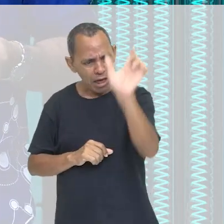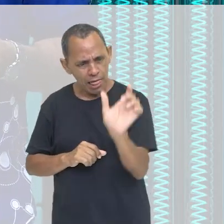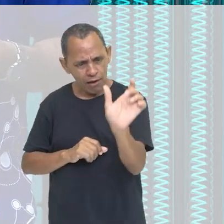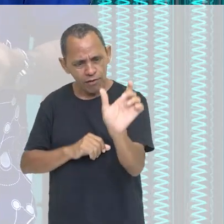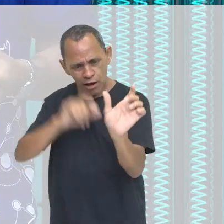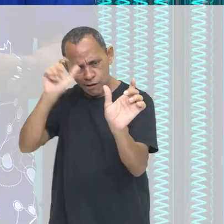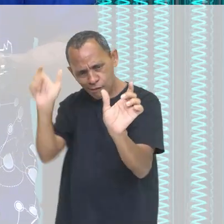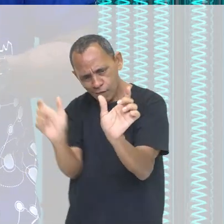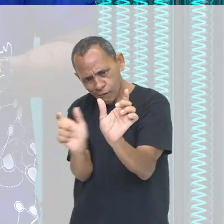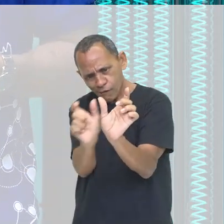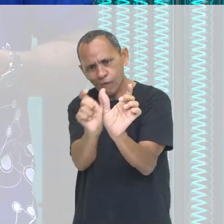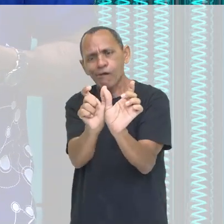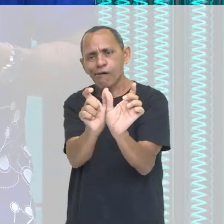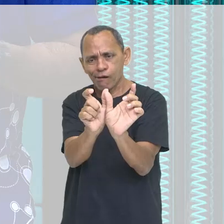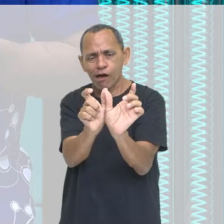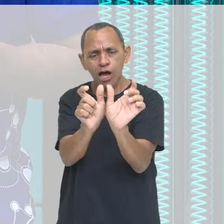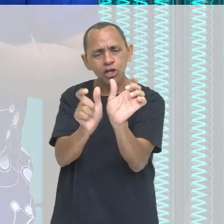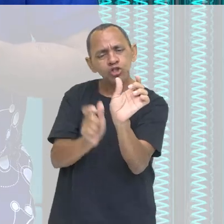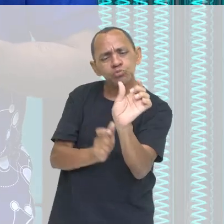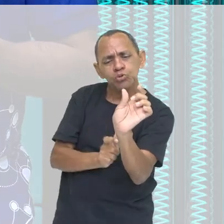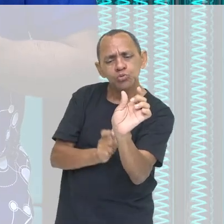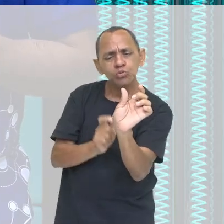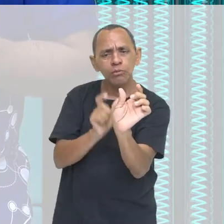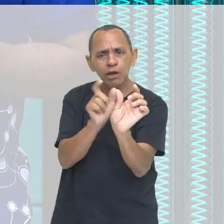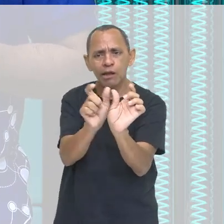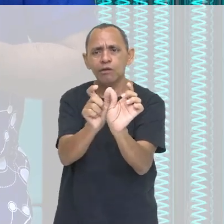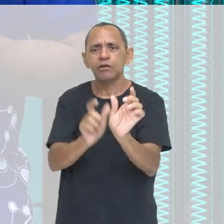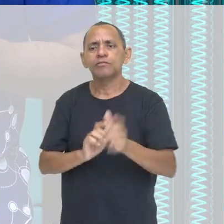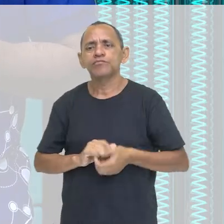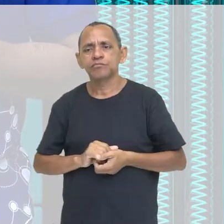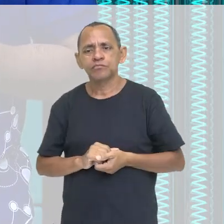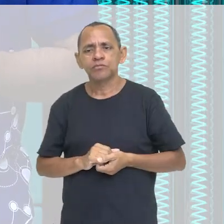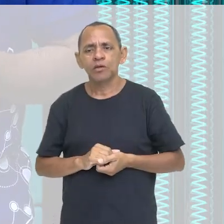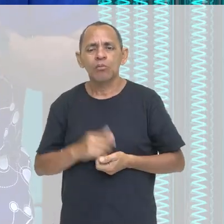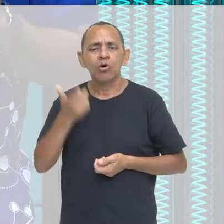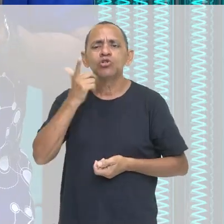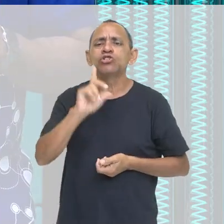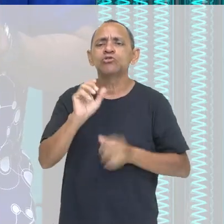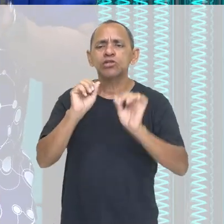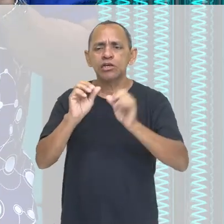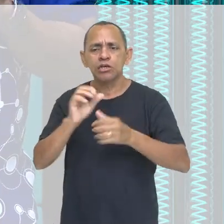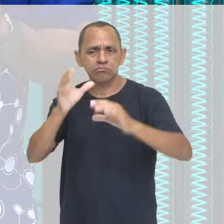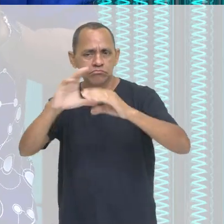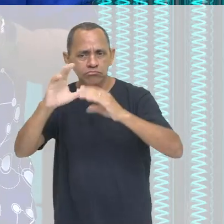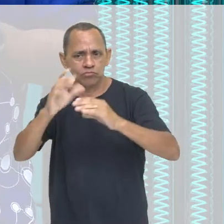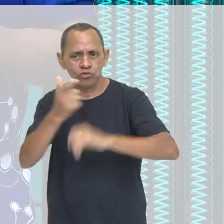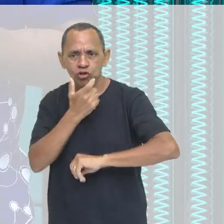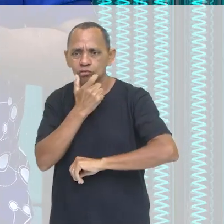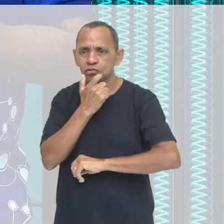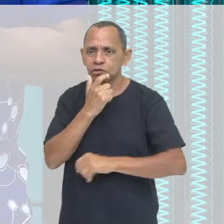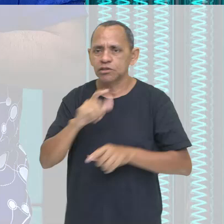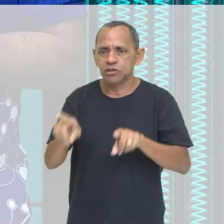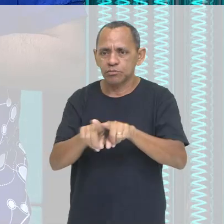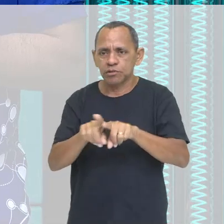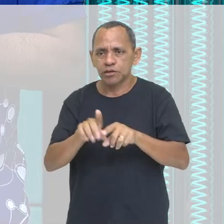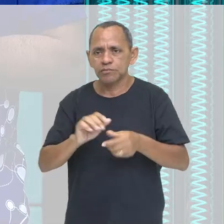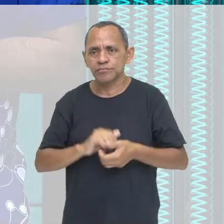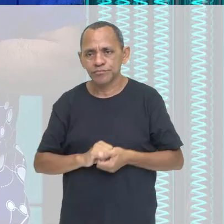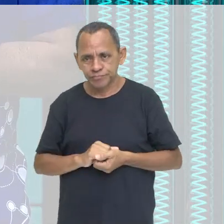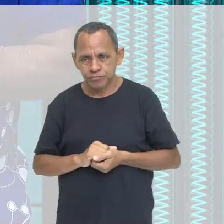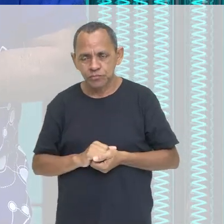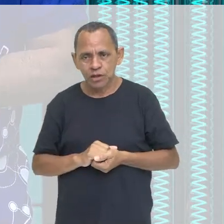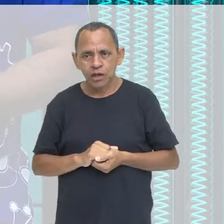daquilo que nós almejamos, que é, de fato, conseguir se comunicar em outro idioma, certo? Bem, nós vamos iniciar falando, então, de